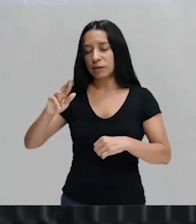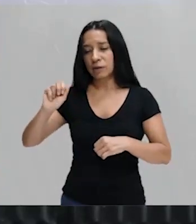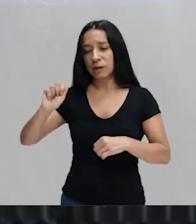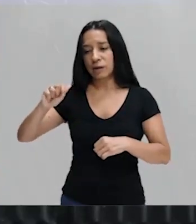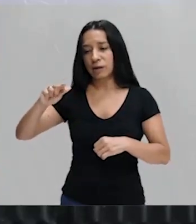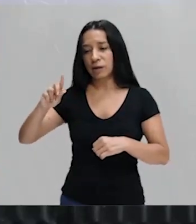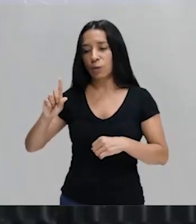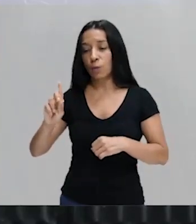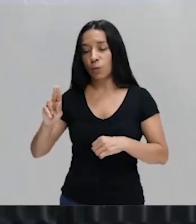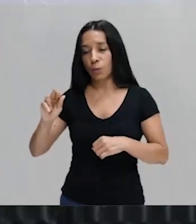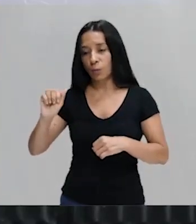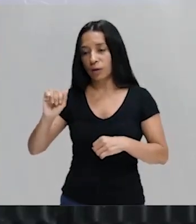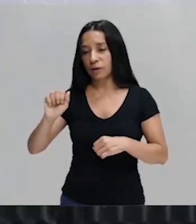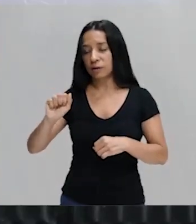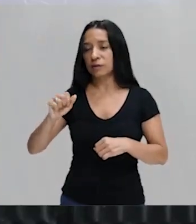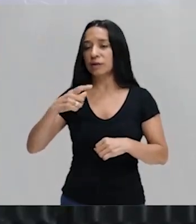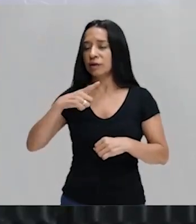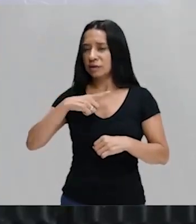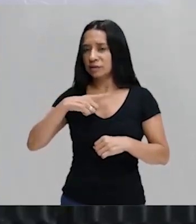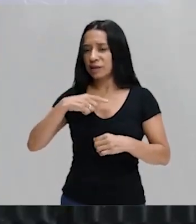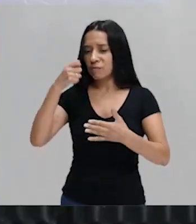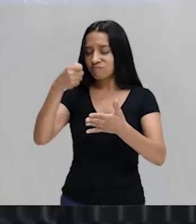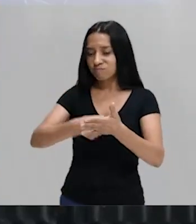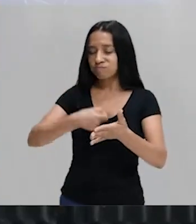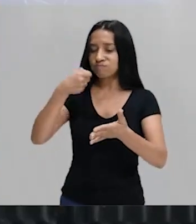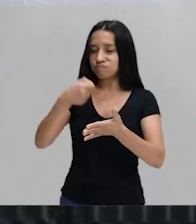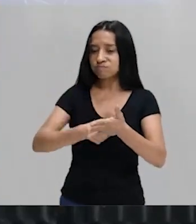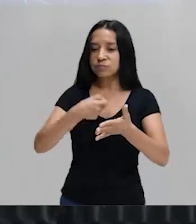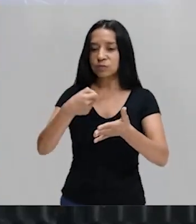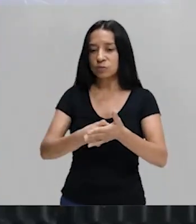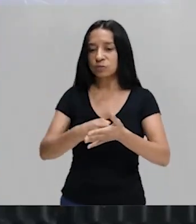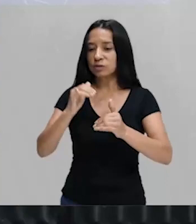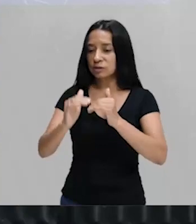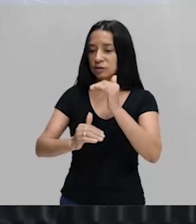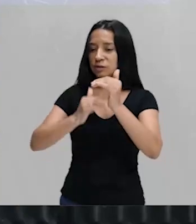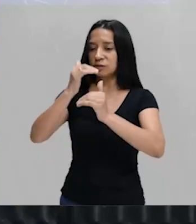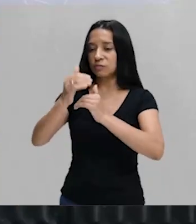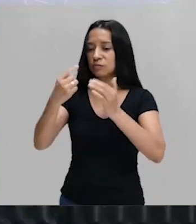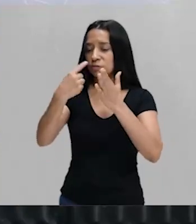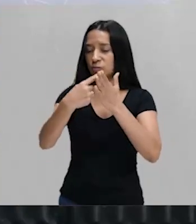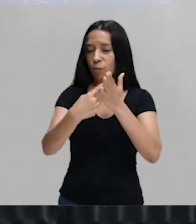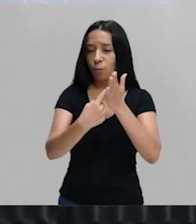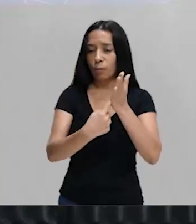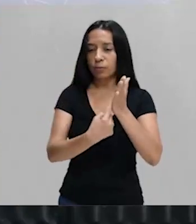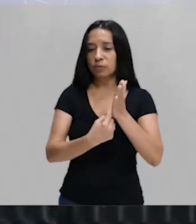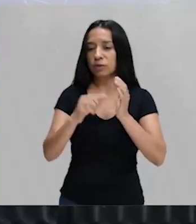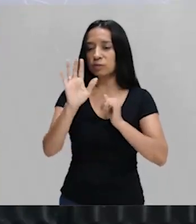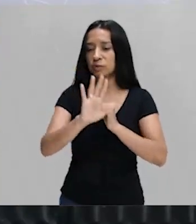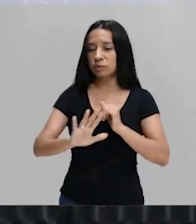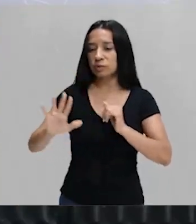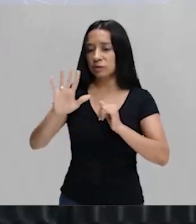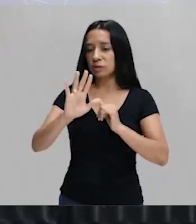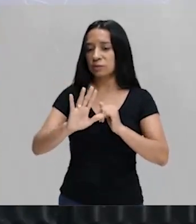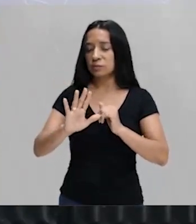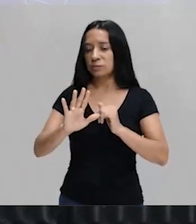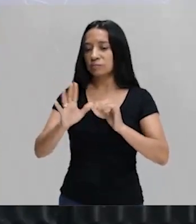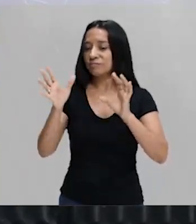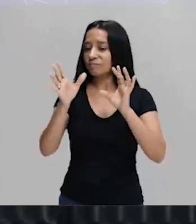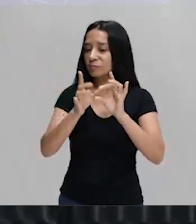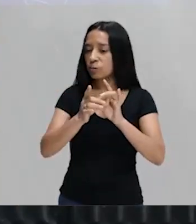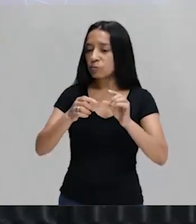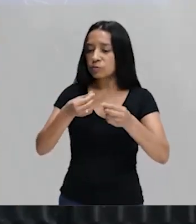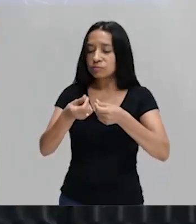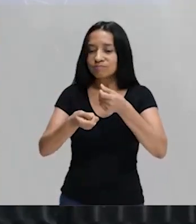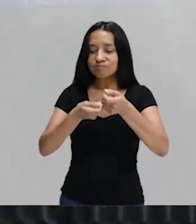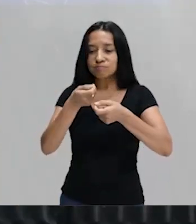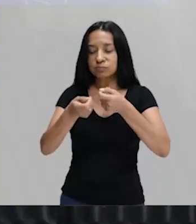estava desenvolvendo um projeto nacionalista, de independência econômica, um projeto que, de certa forma, ameaça